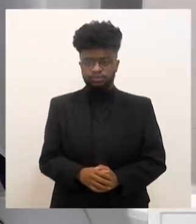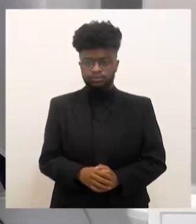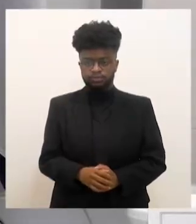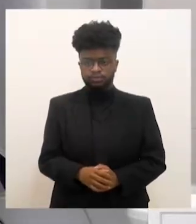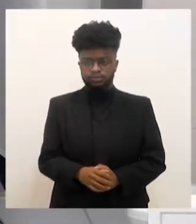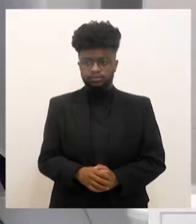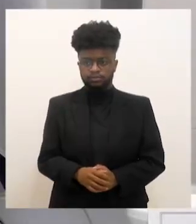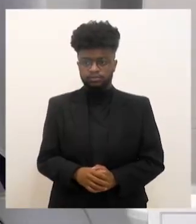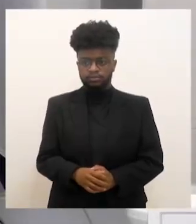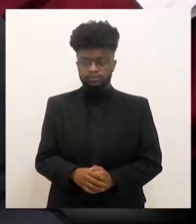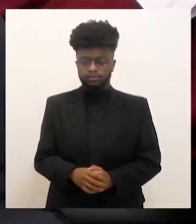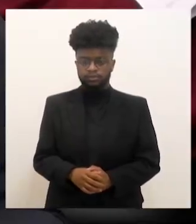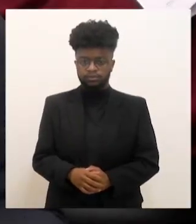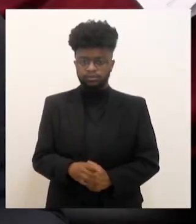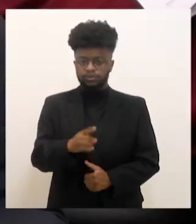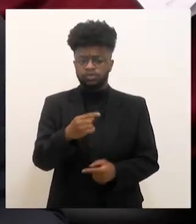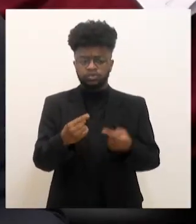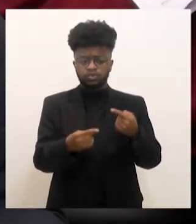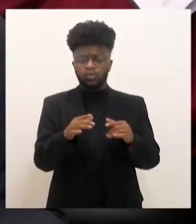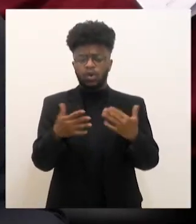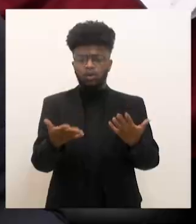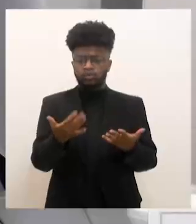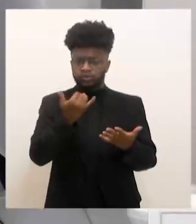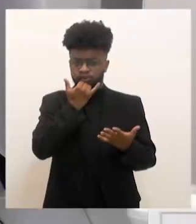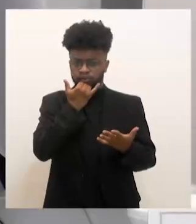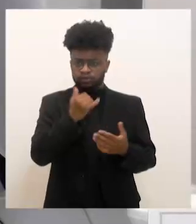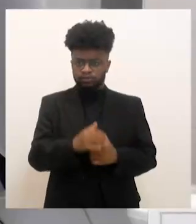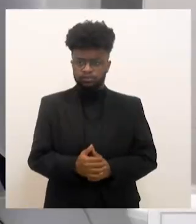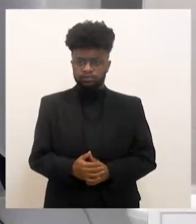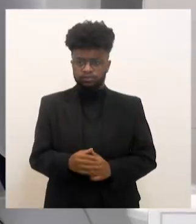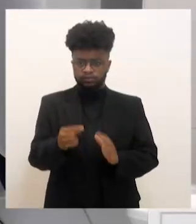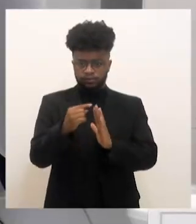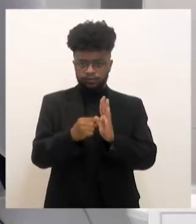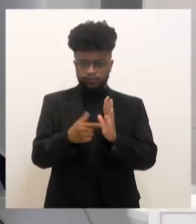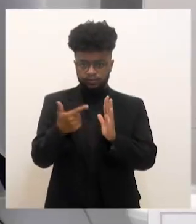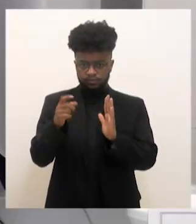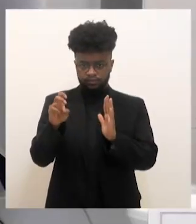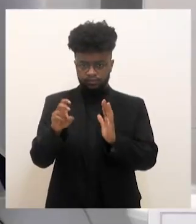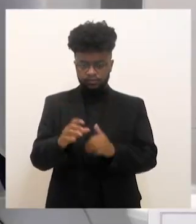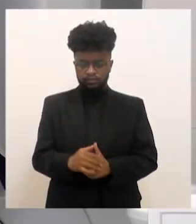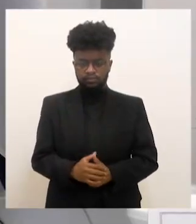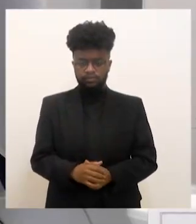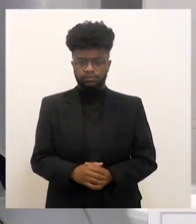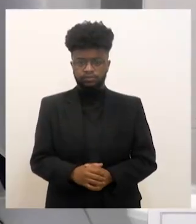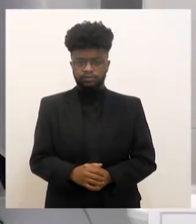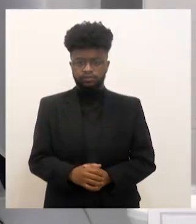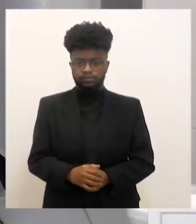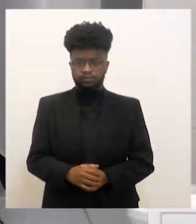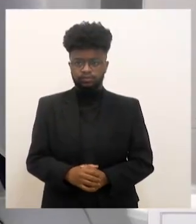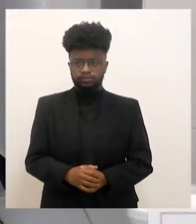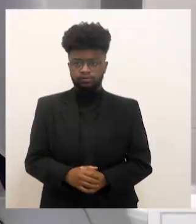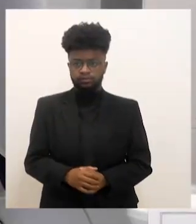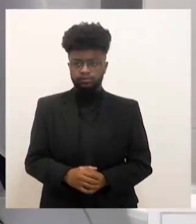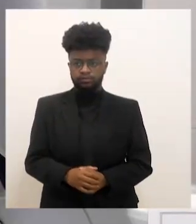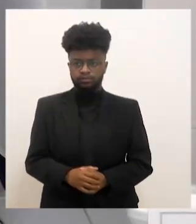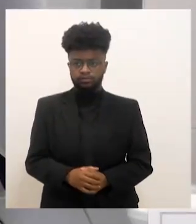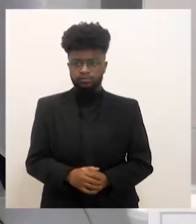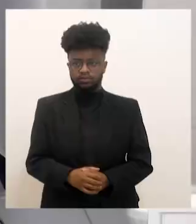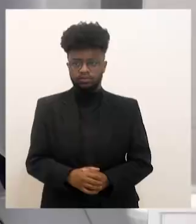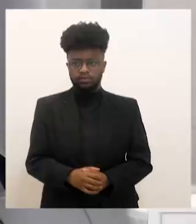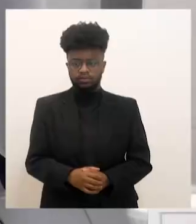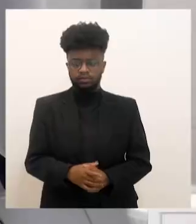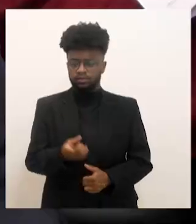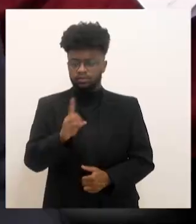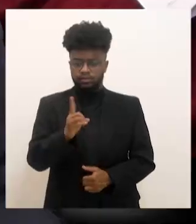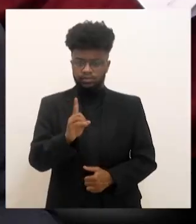sequência, deputado O senhor Quinopla. está discutindo qual, presidente? Desculpa. Deputado Munir, 25. 25. Golpe 25. contra idosos.